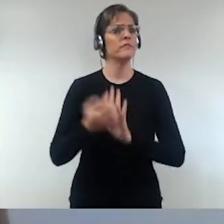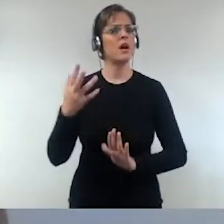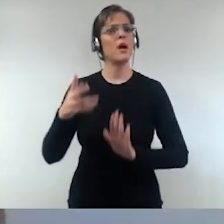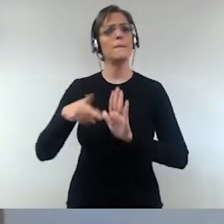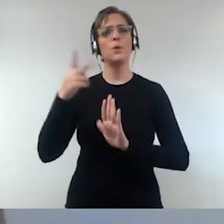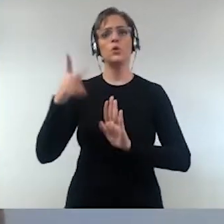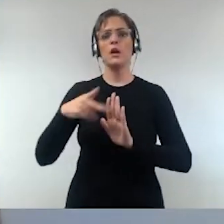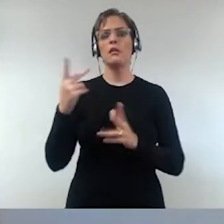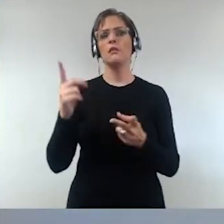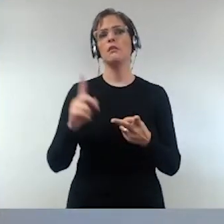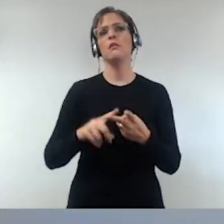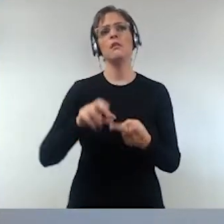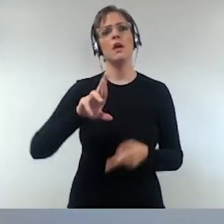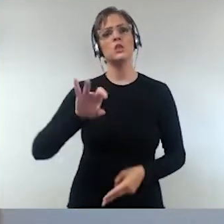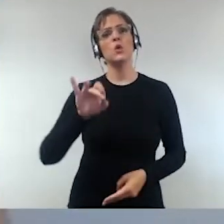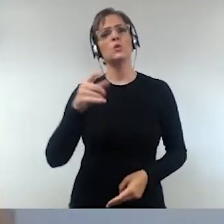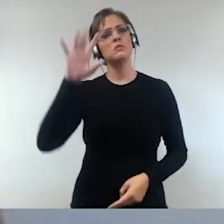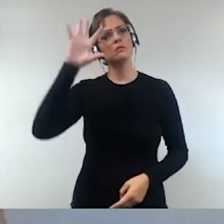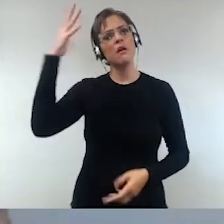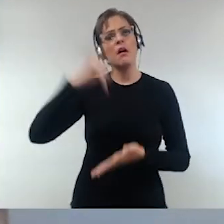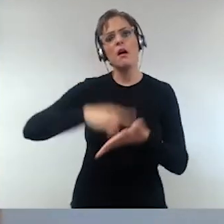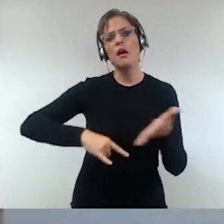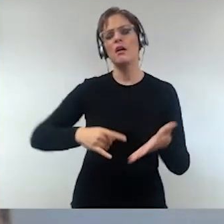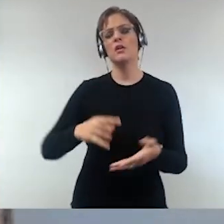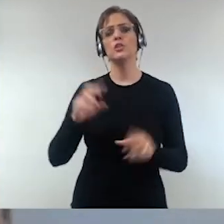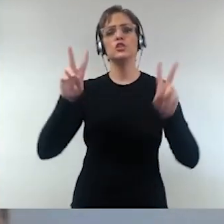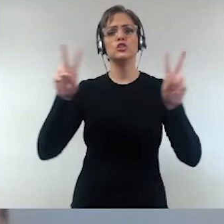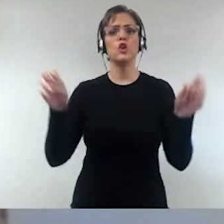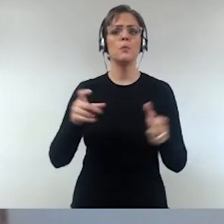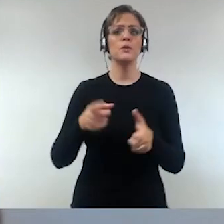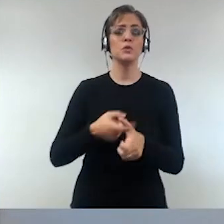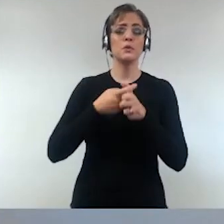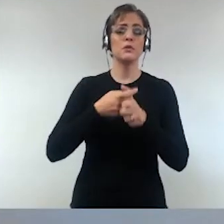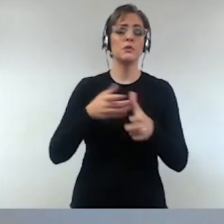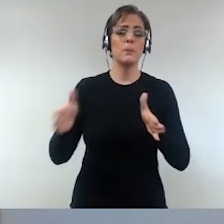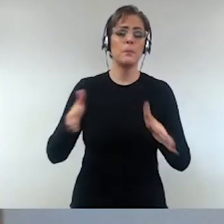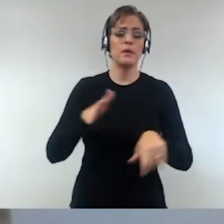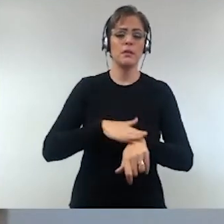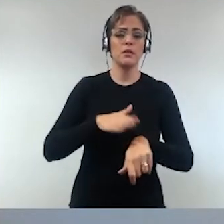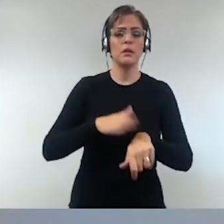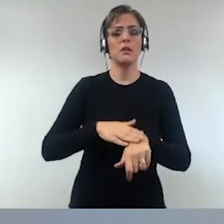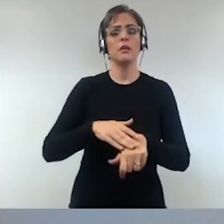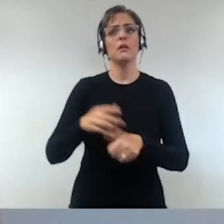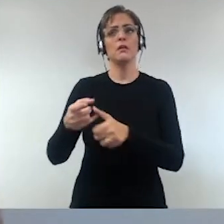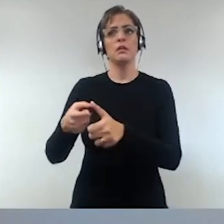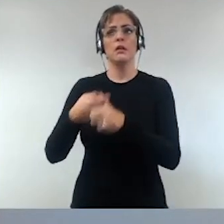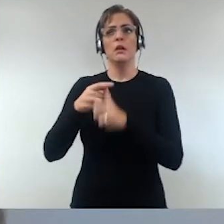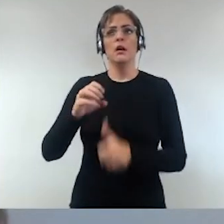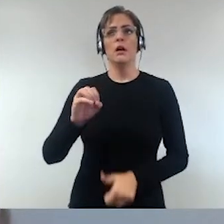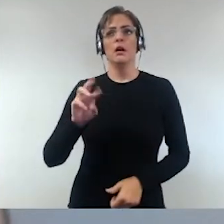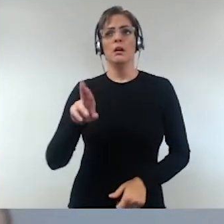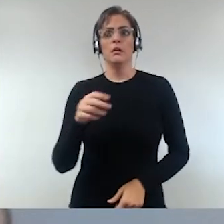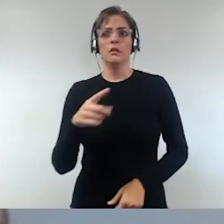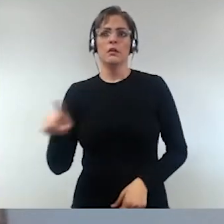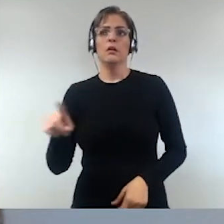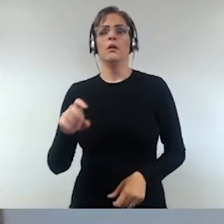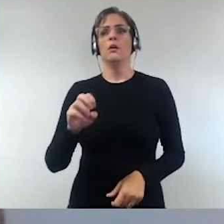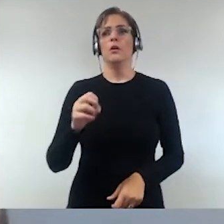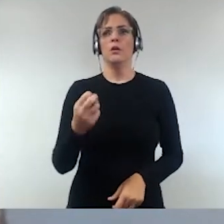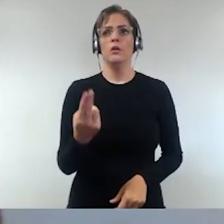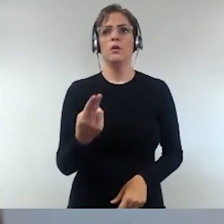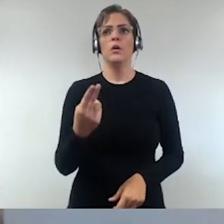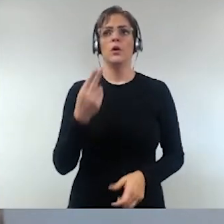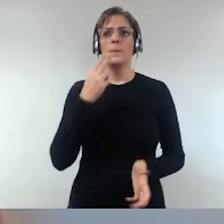portarias, provimentos e resoluções sobre suspensão de prazos, funcionamento de órgãos notariais, previsão de aplicativo de